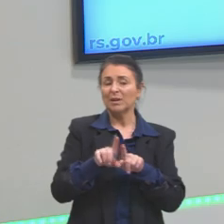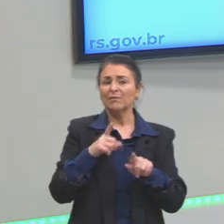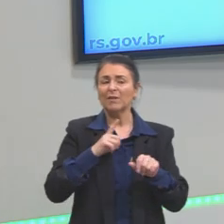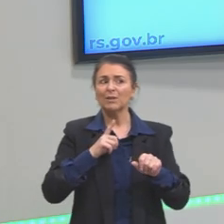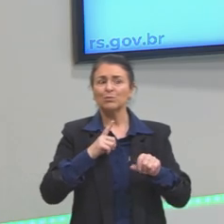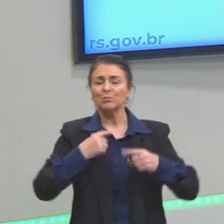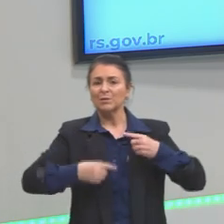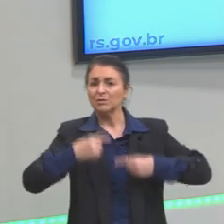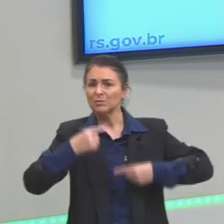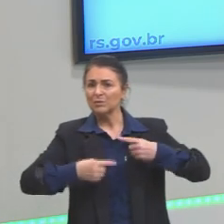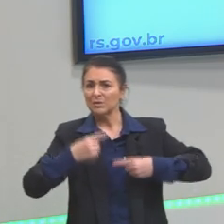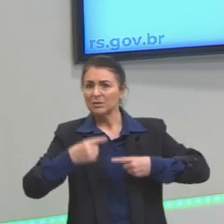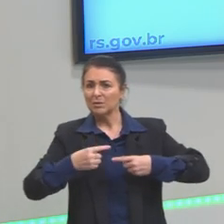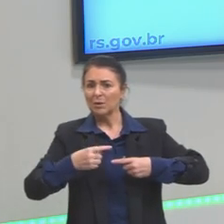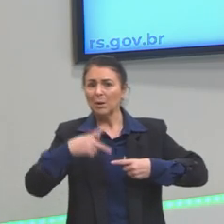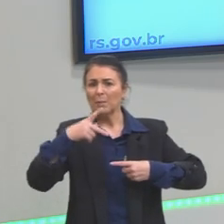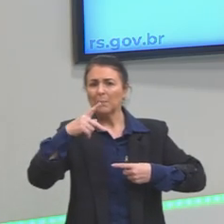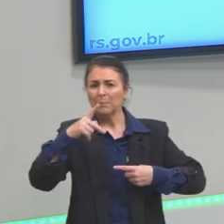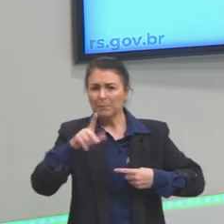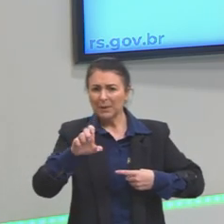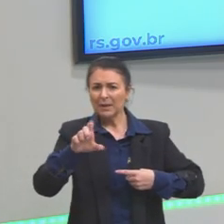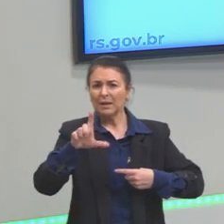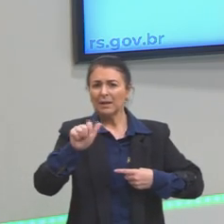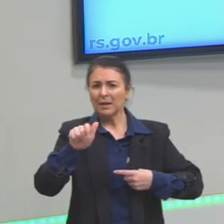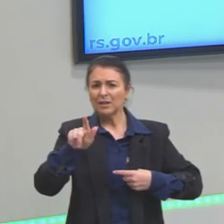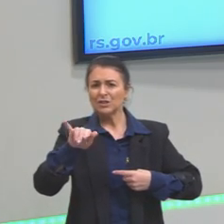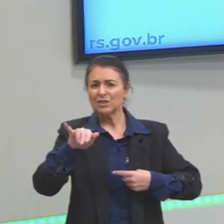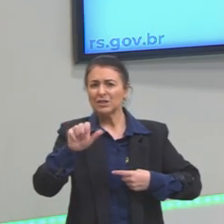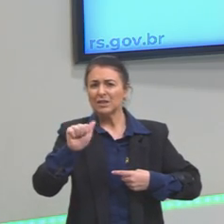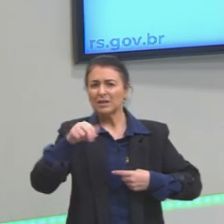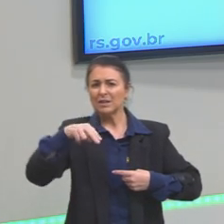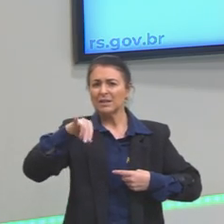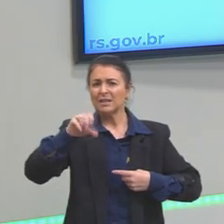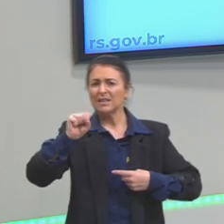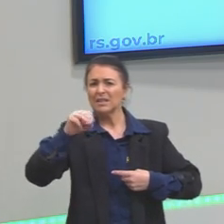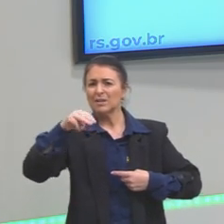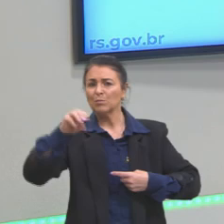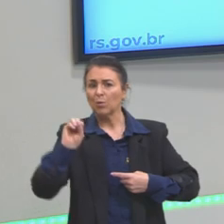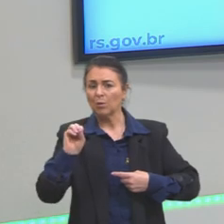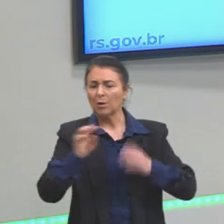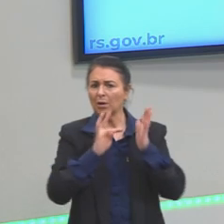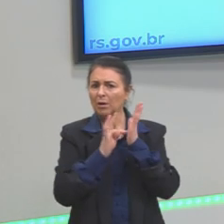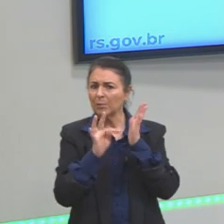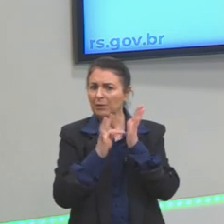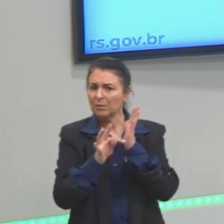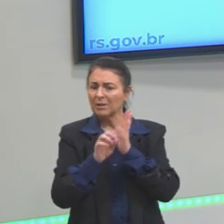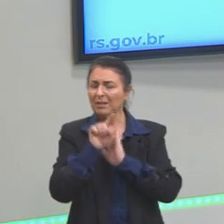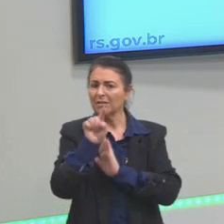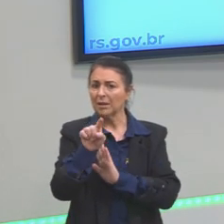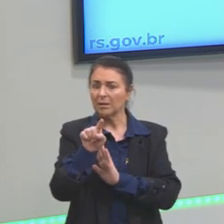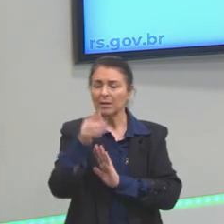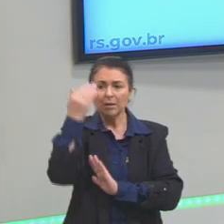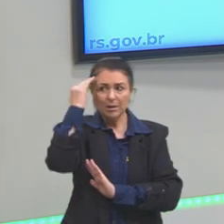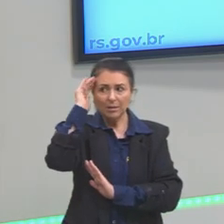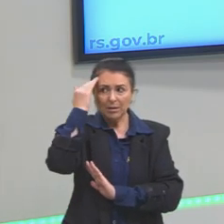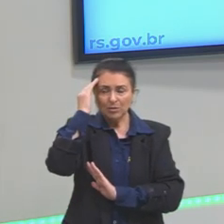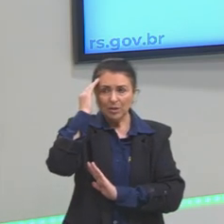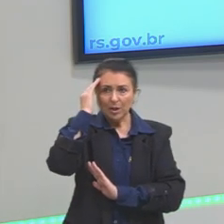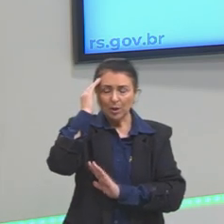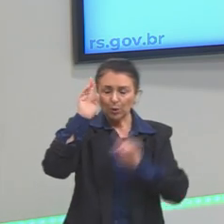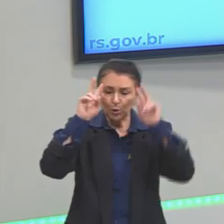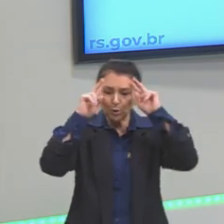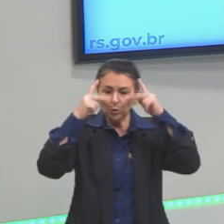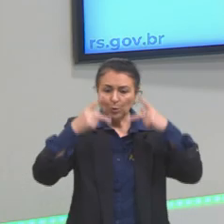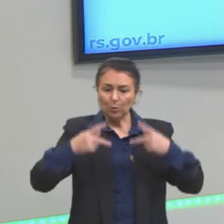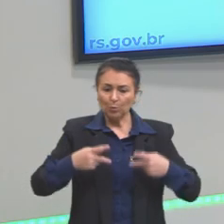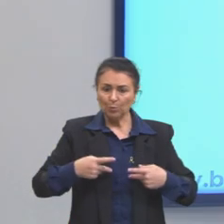discussão muito grande com o pelagianismo né era uma teoria aqui defende aqui o ser humano se salvava pela